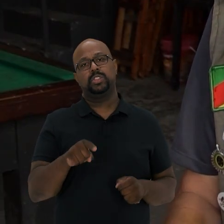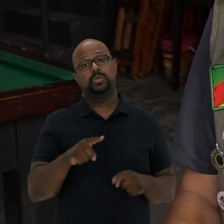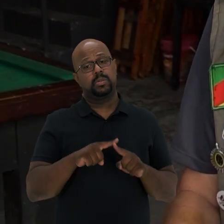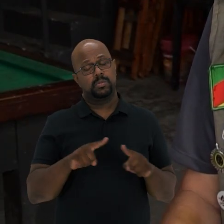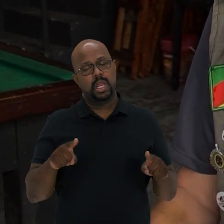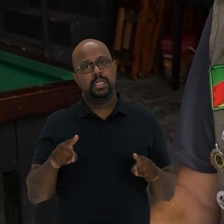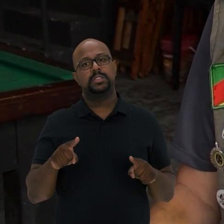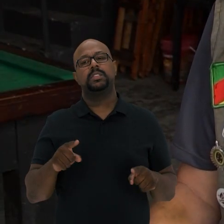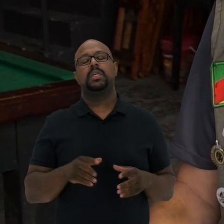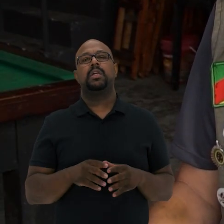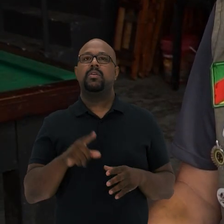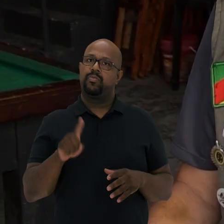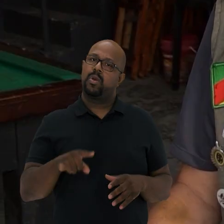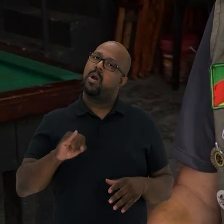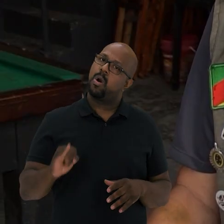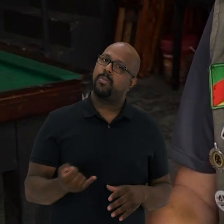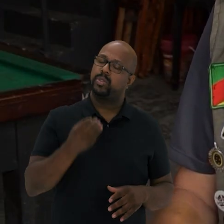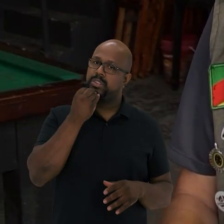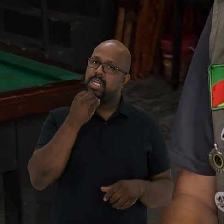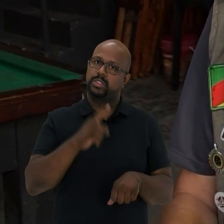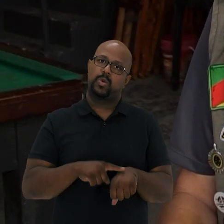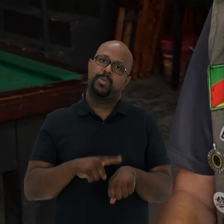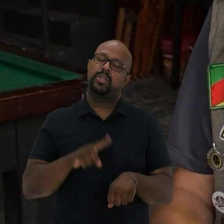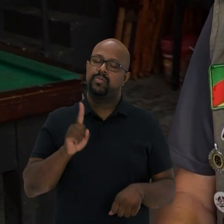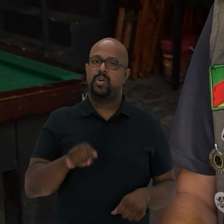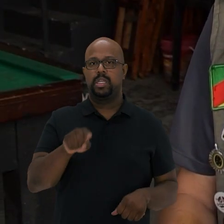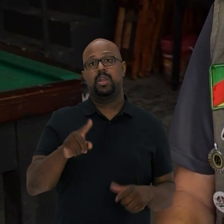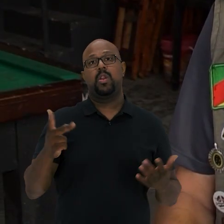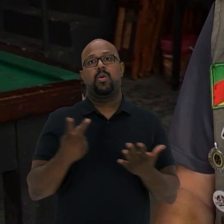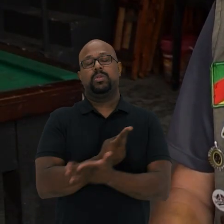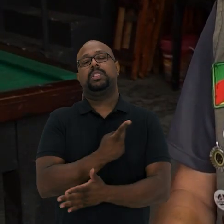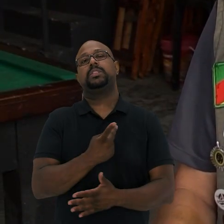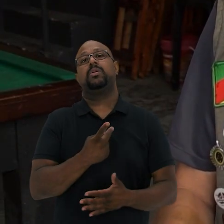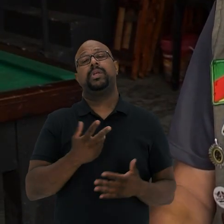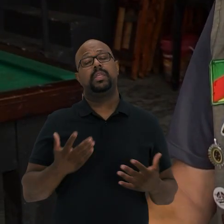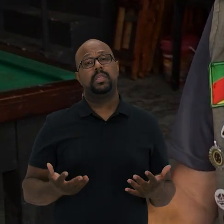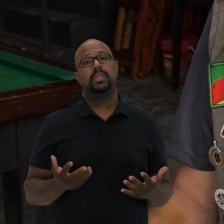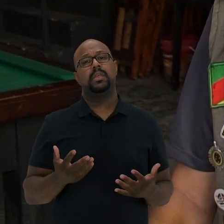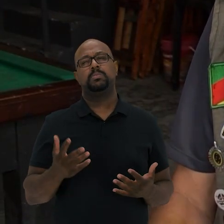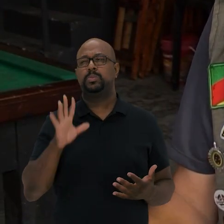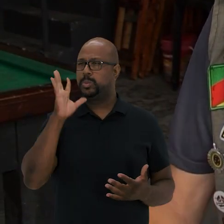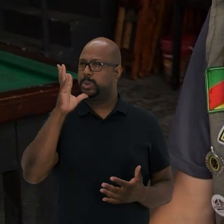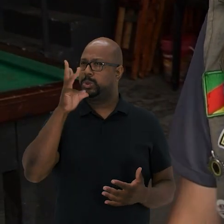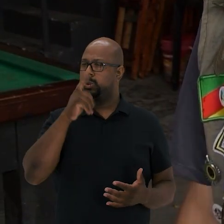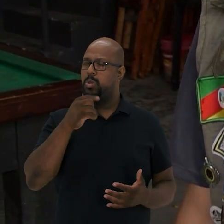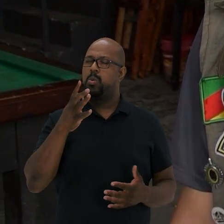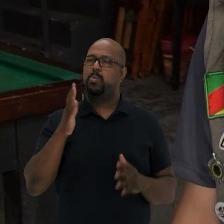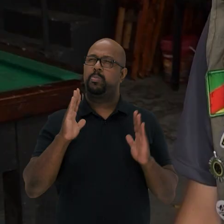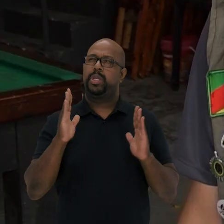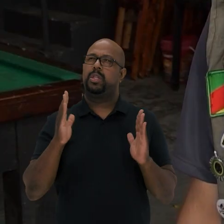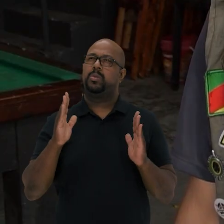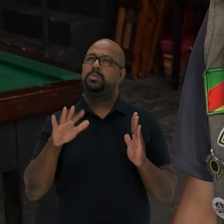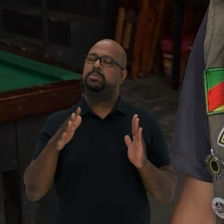isso. Mas, né, foi a oportunidade do momento, foi na época que aquilo aconteceu e durou